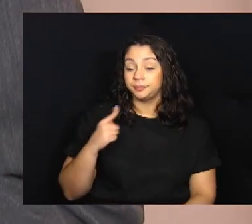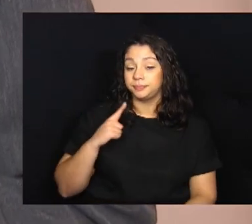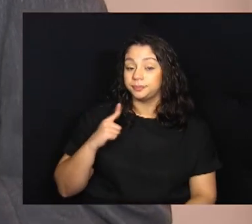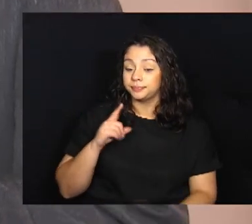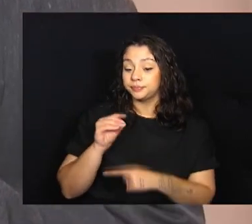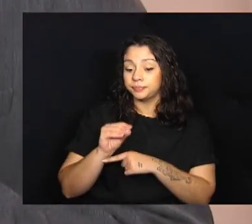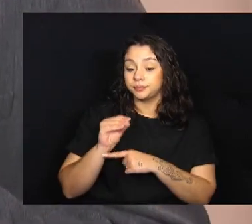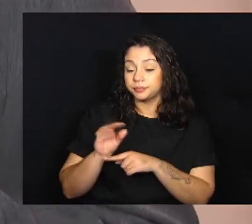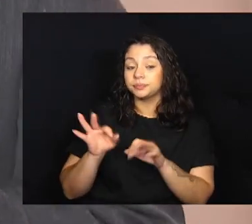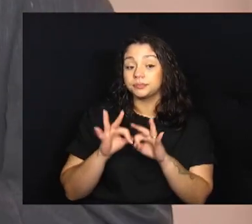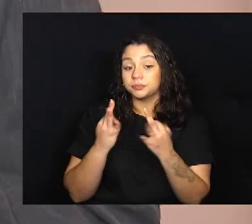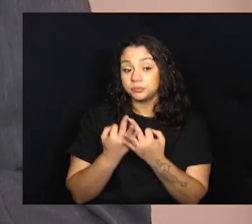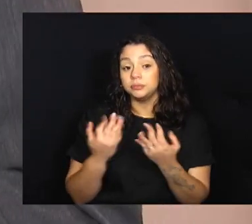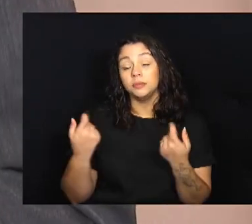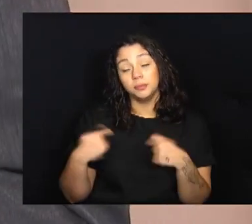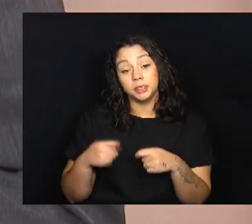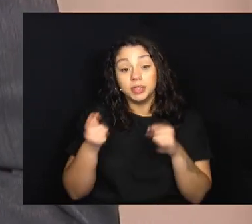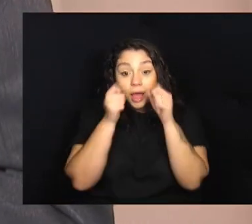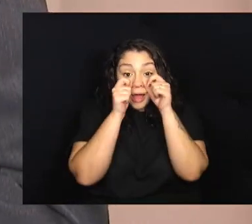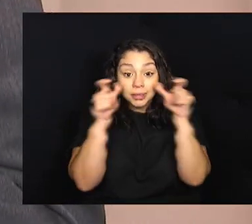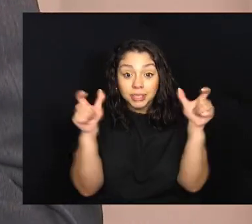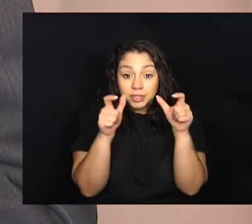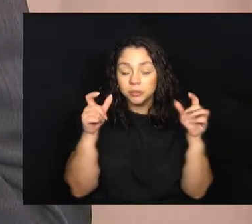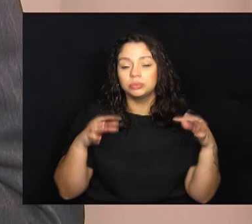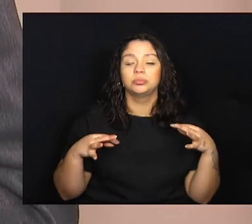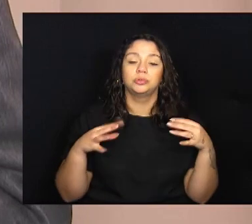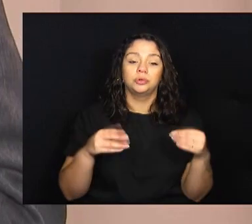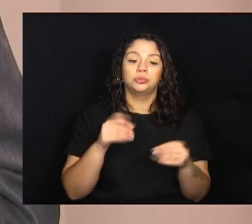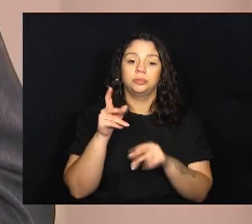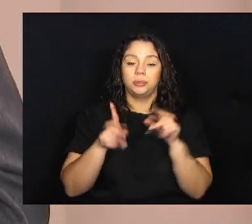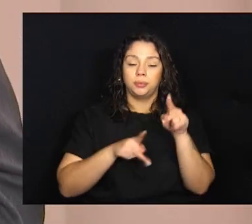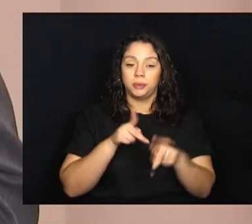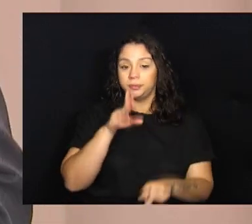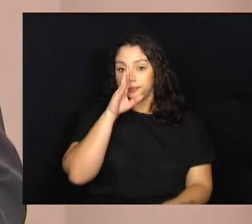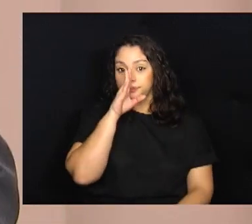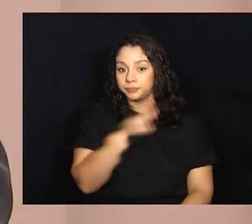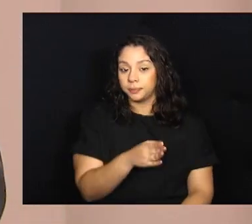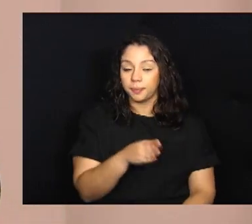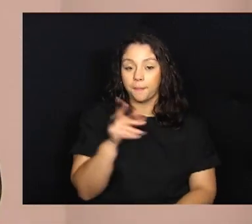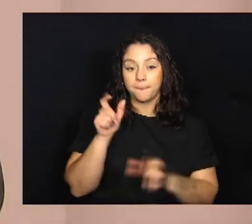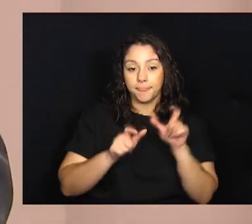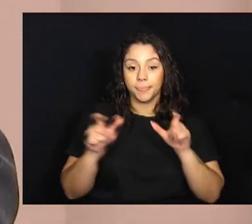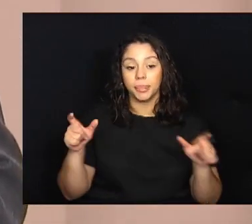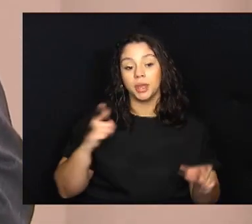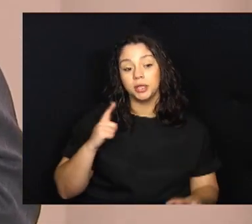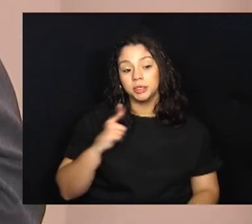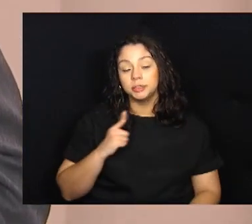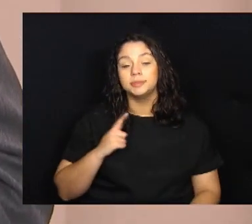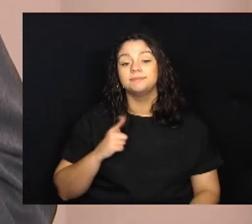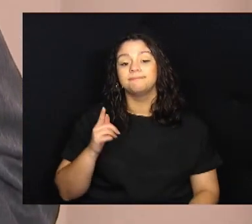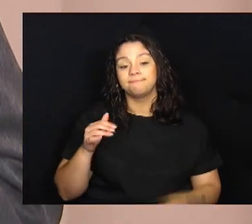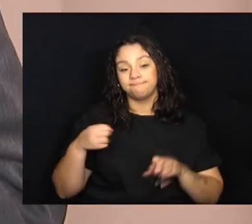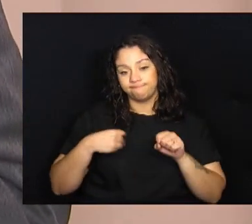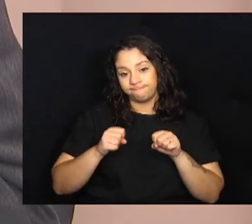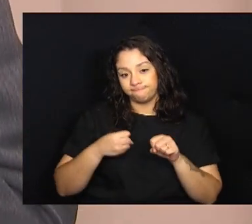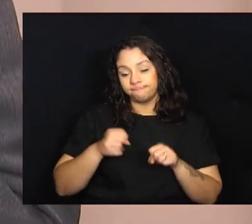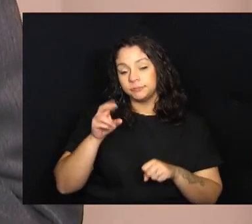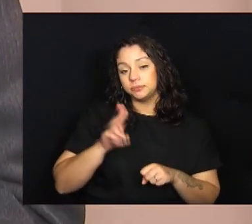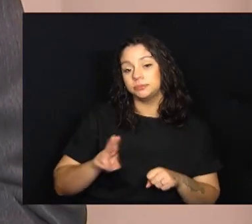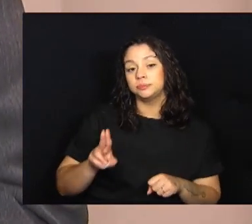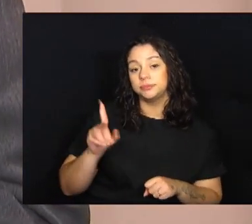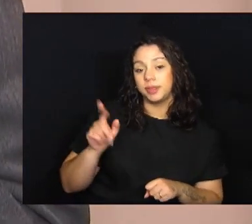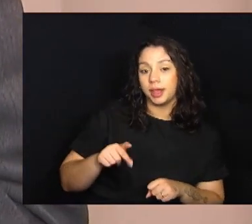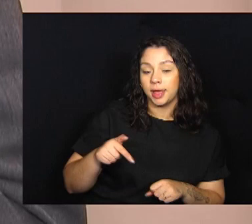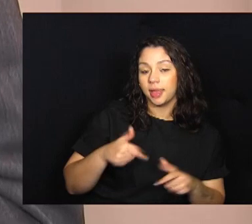famílias. Então nós temos que alertar toda a população, principalmente aqueles indivíduos que utilizam a motocicleta, seja